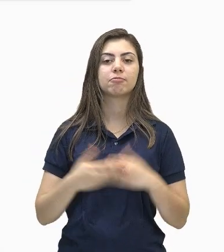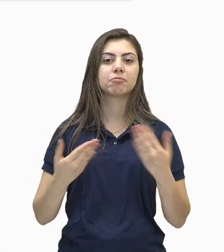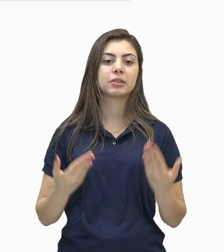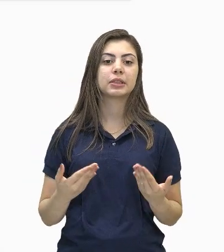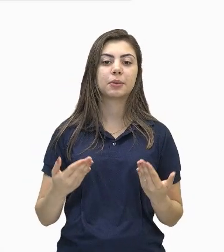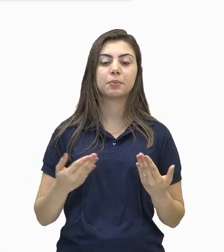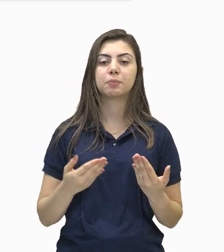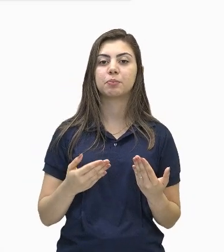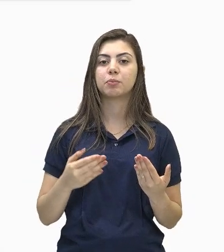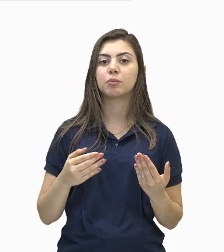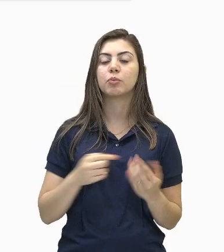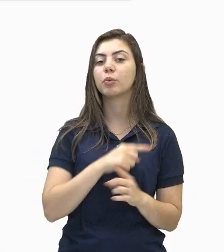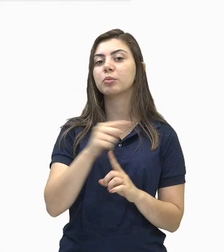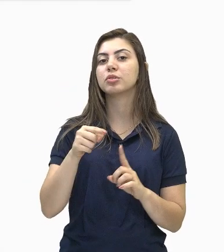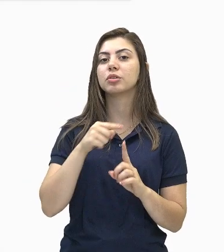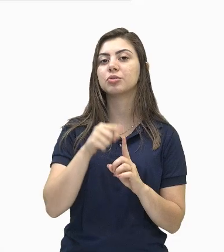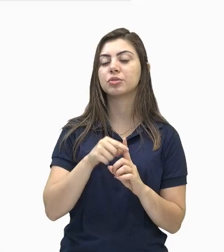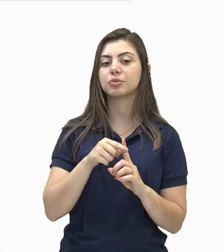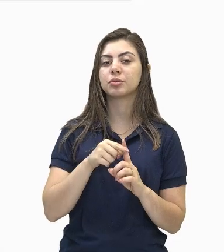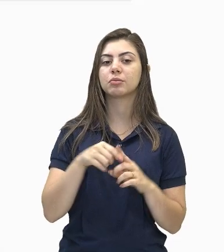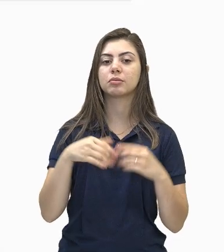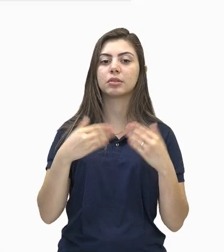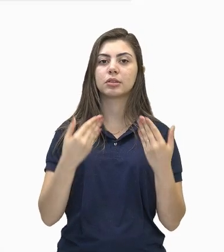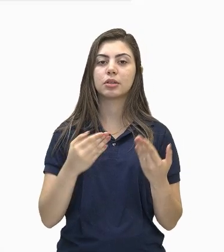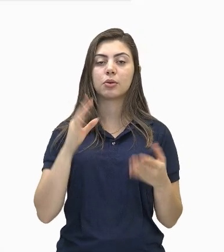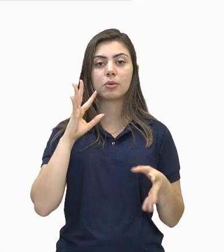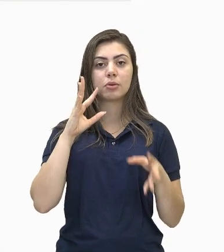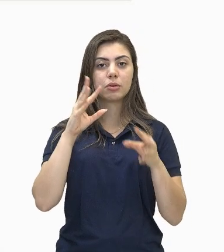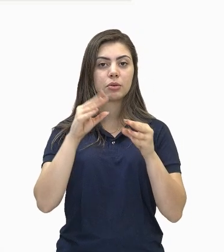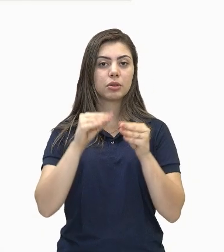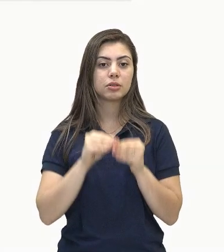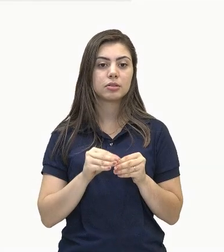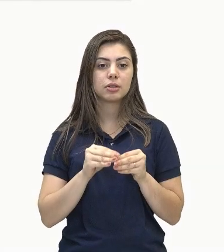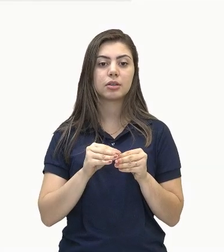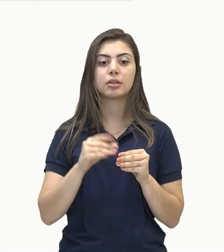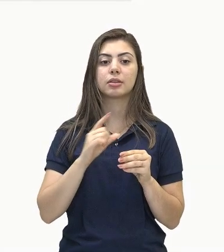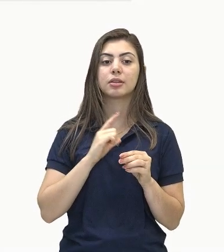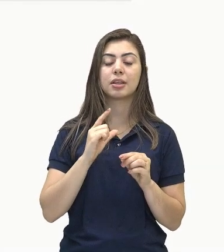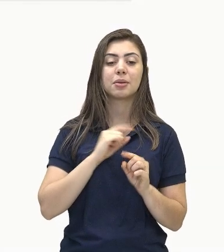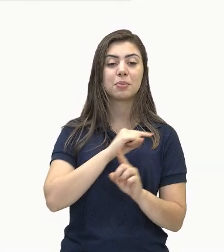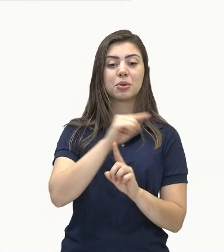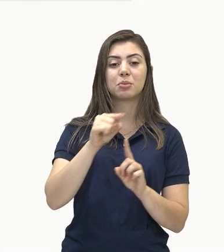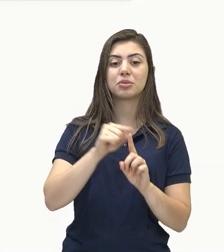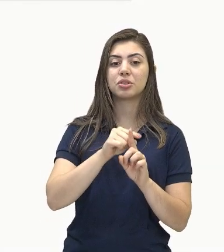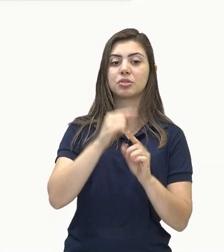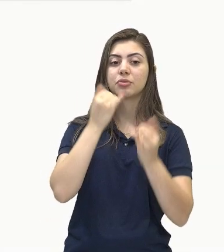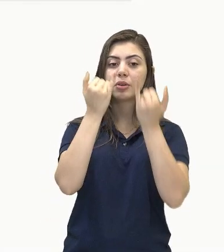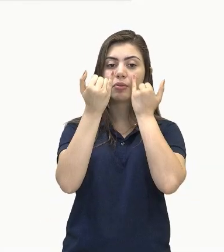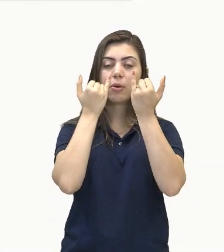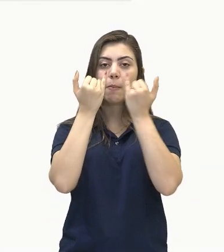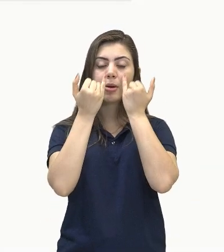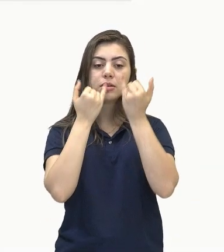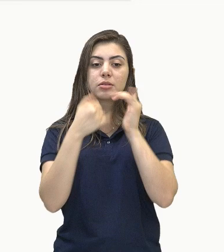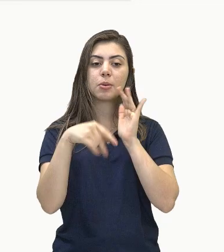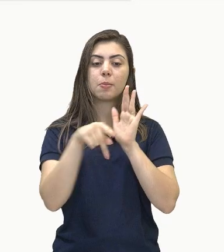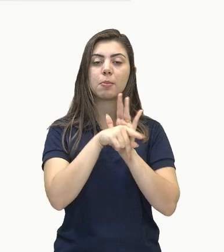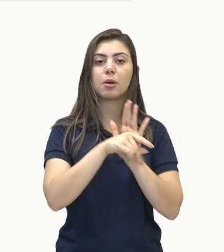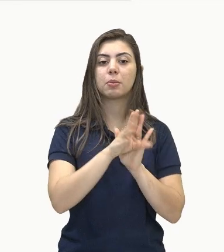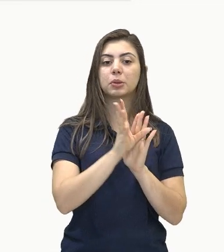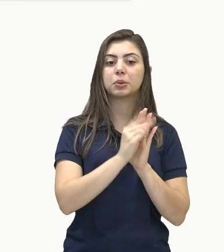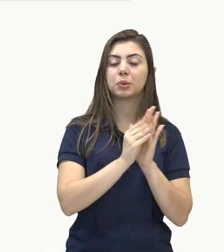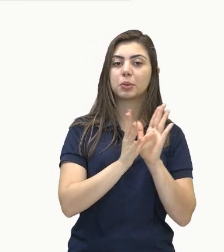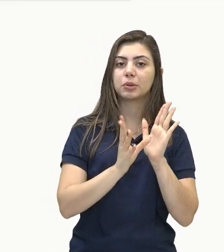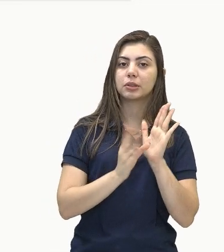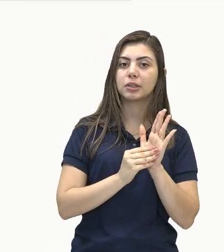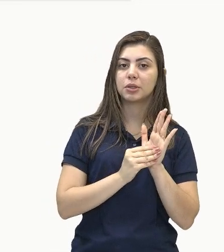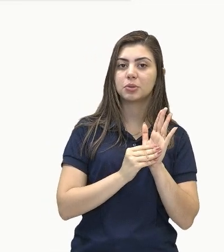da resenha? A resenha visa, objetiva, informar, trazer o conteúdo